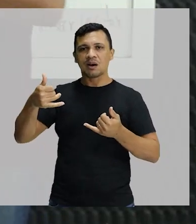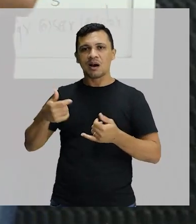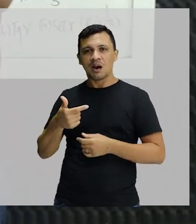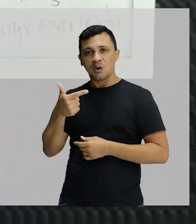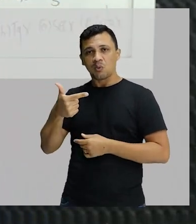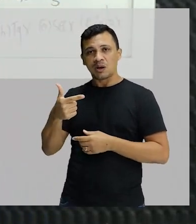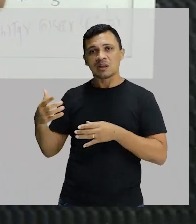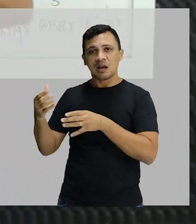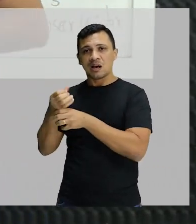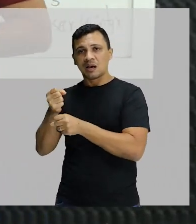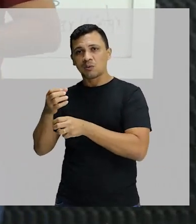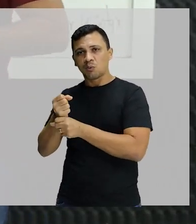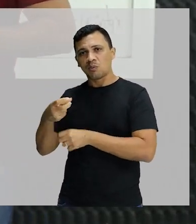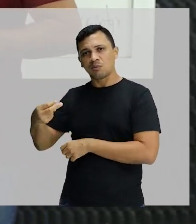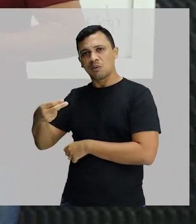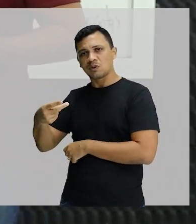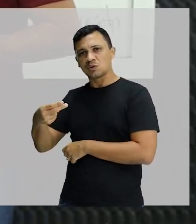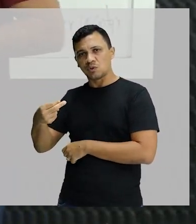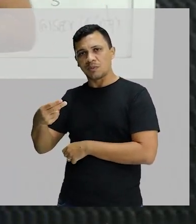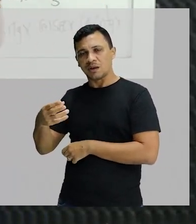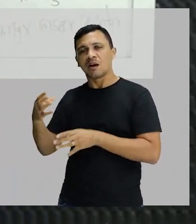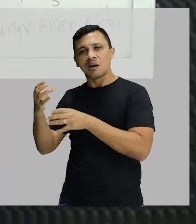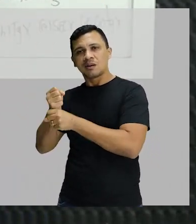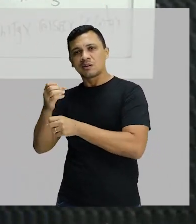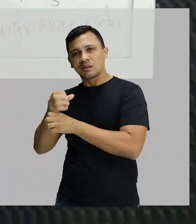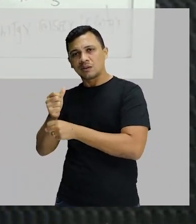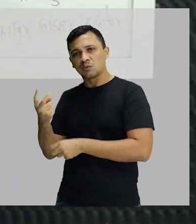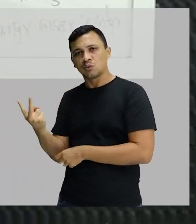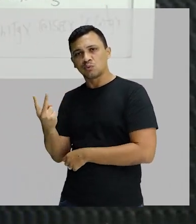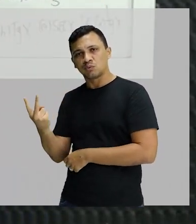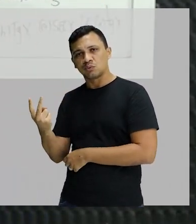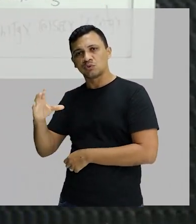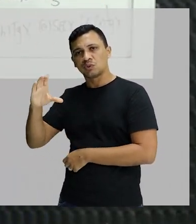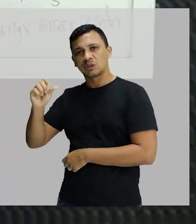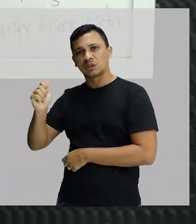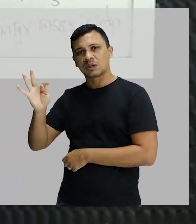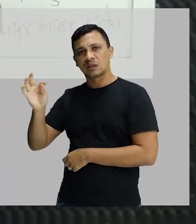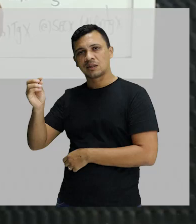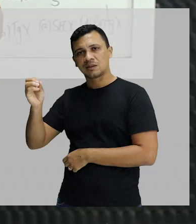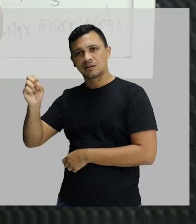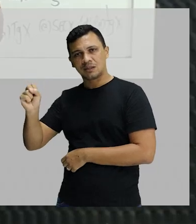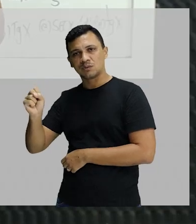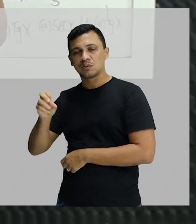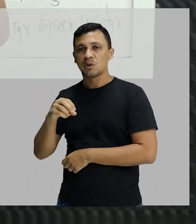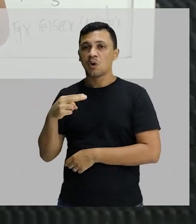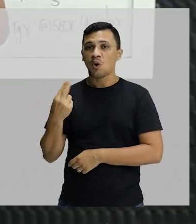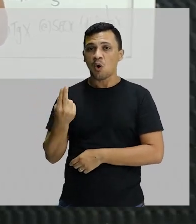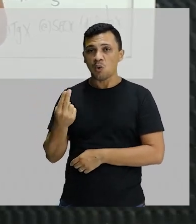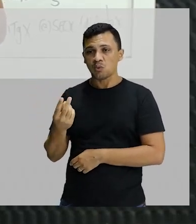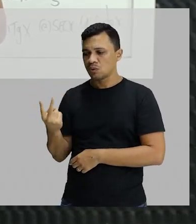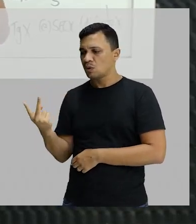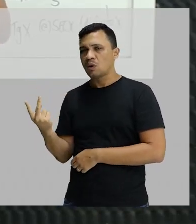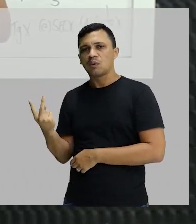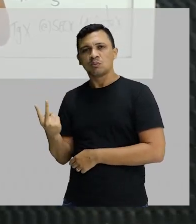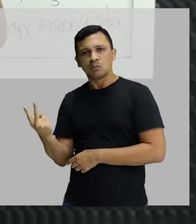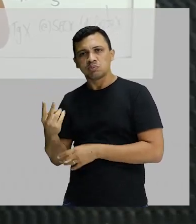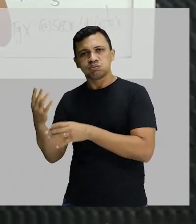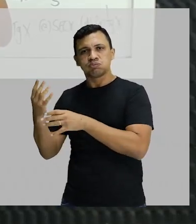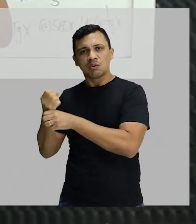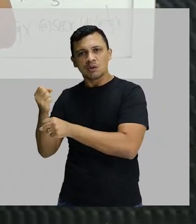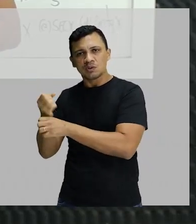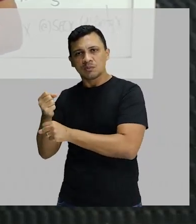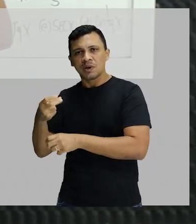do quadrado dos catetos. Ou a soma do quadrado dos catetos é igual ao quadrado